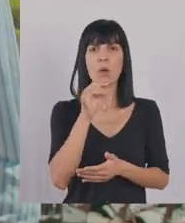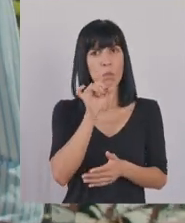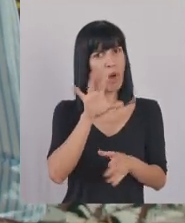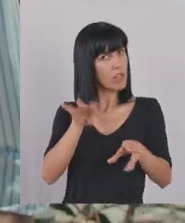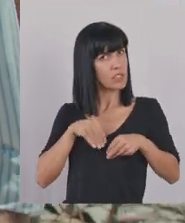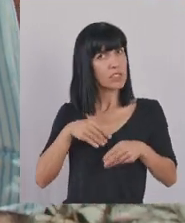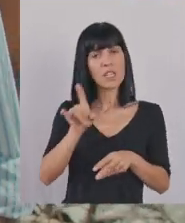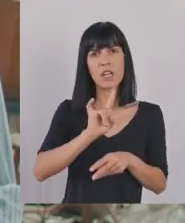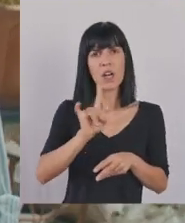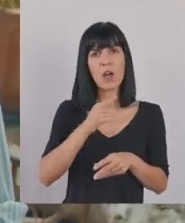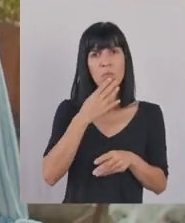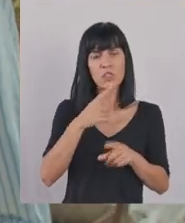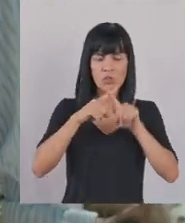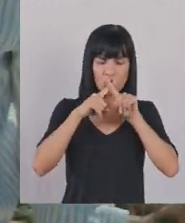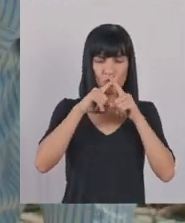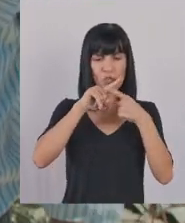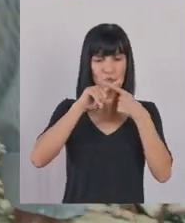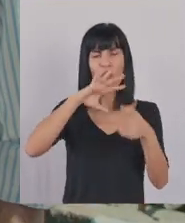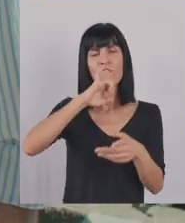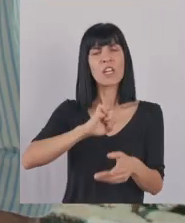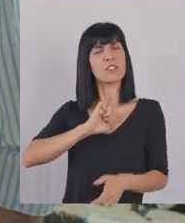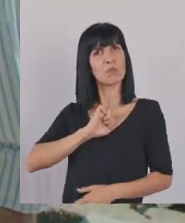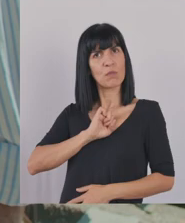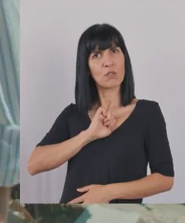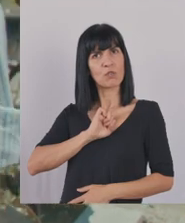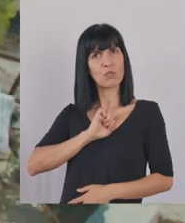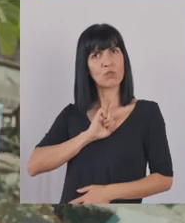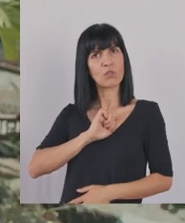pode não acreditar, mas eu juro-lhe aqui para a vida dos filhos.